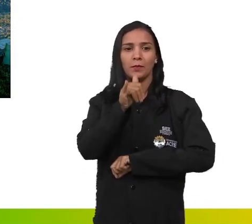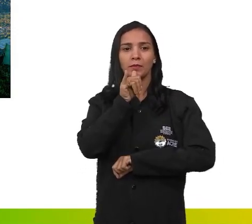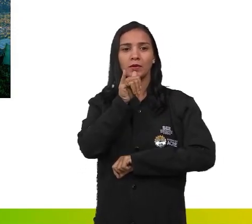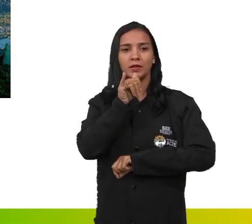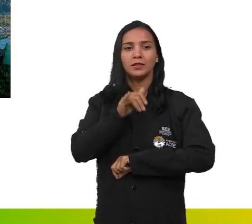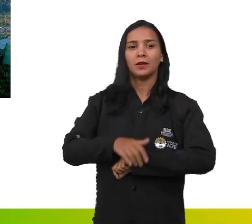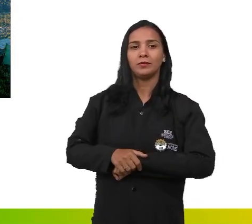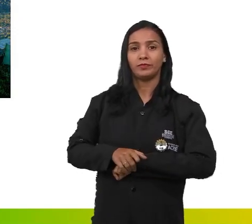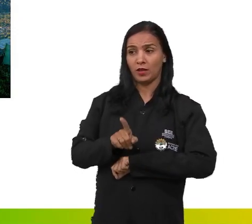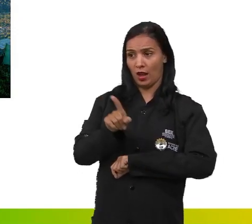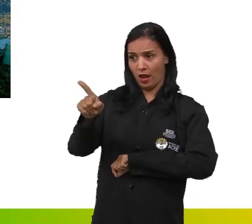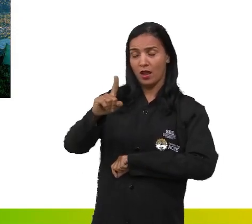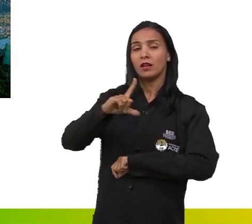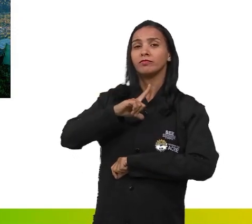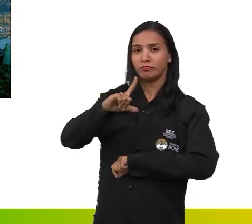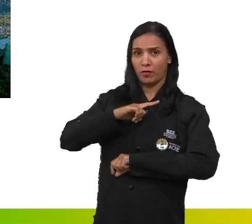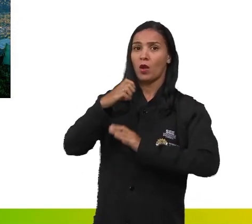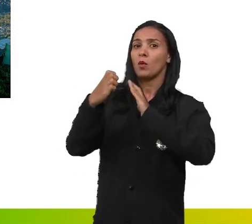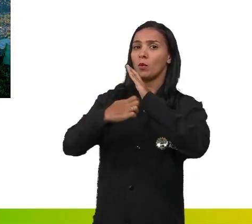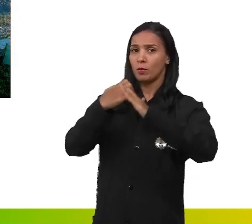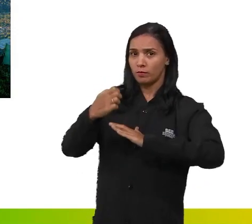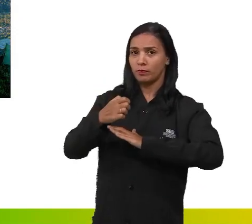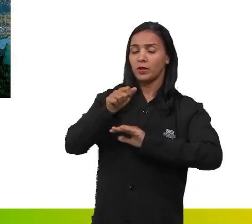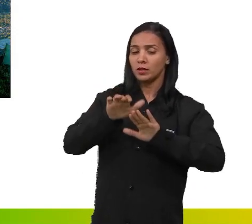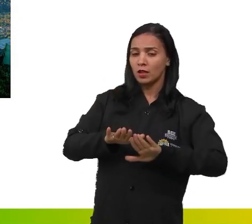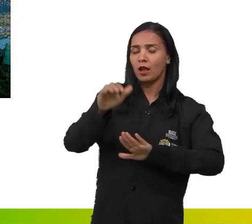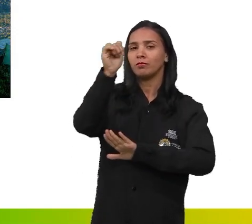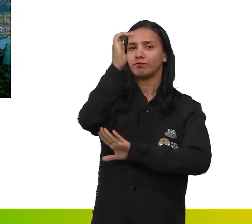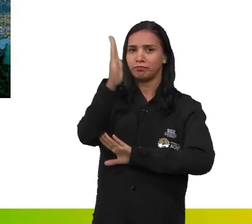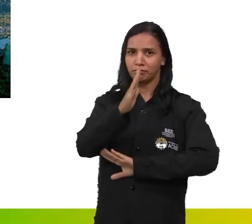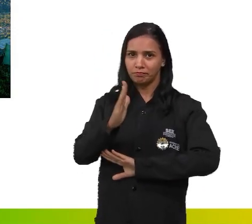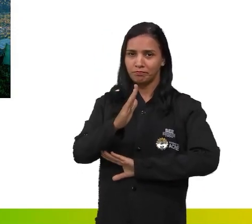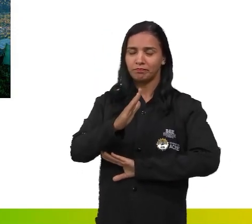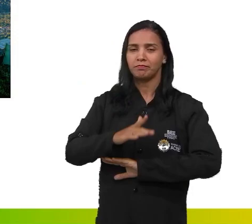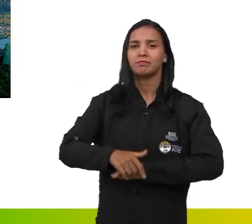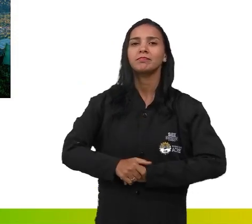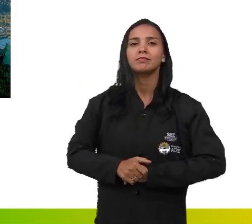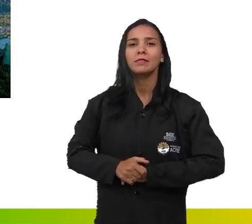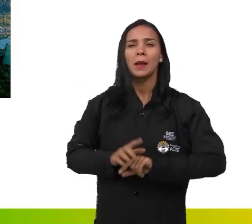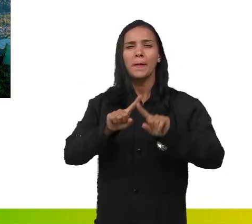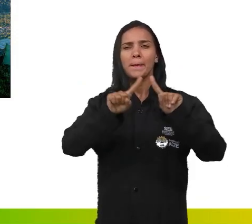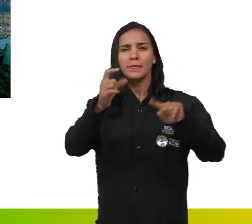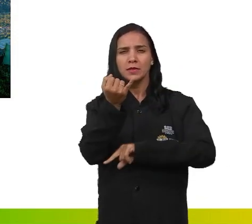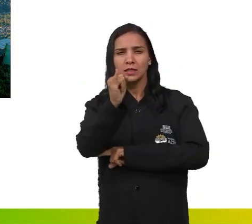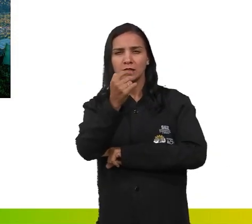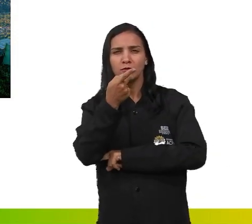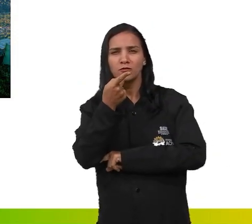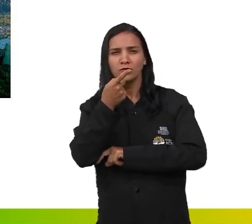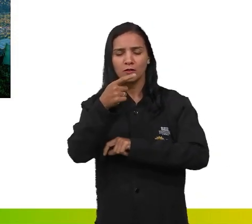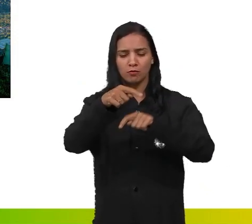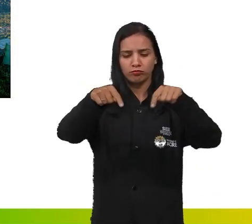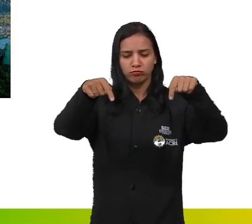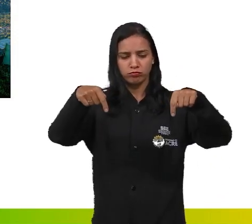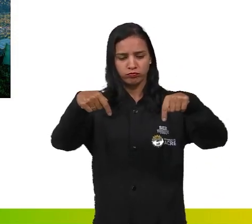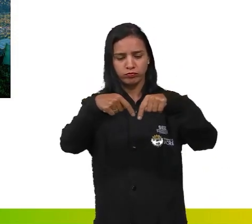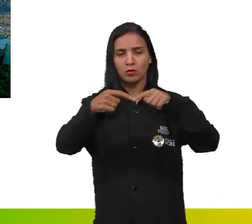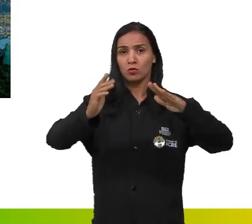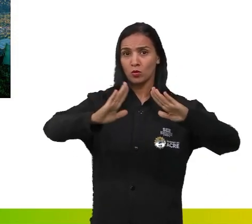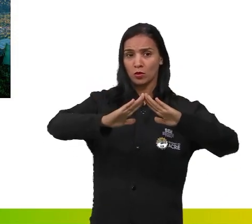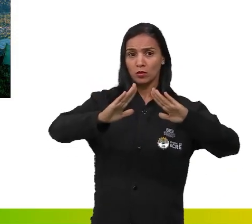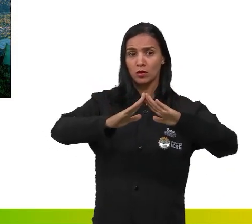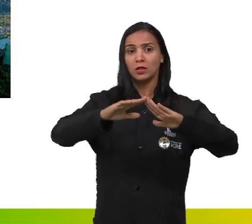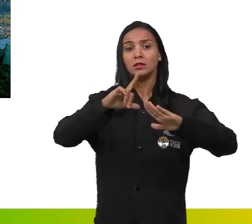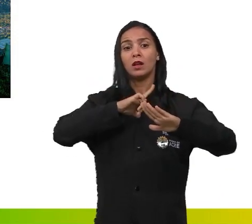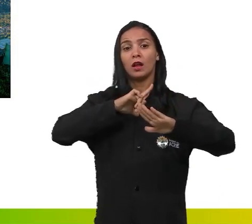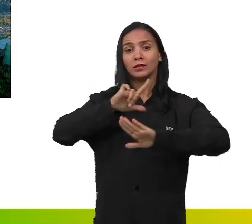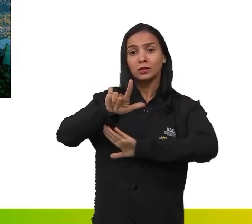Brazil. Ele tem uma empresa no Brasil. E falando em parte de casa, nós temos in the living